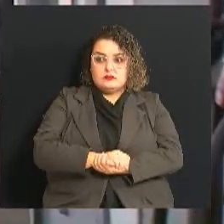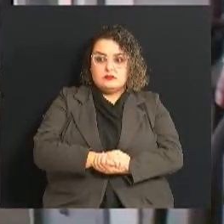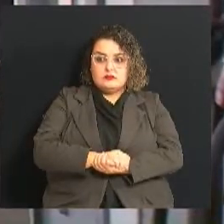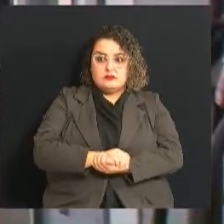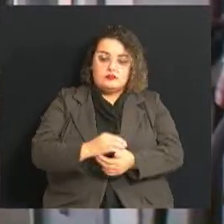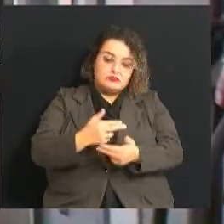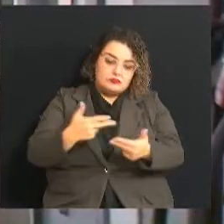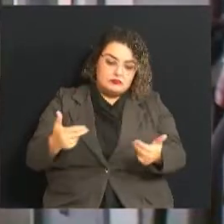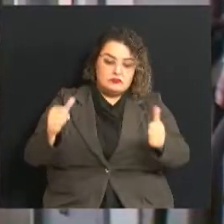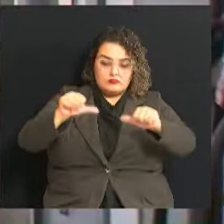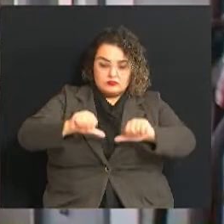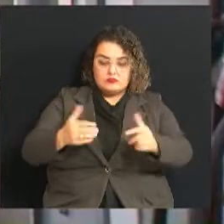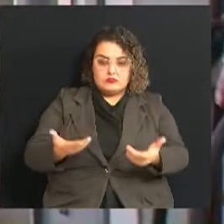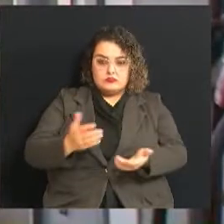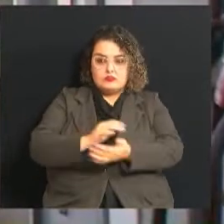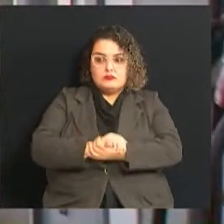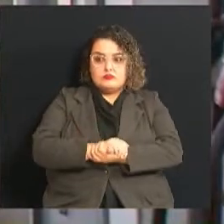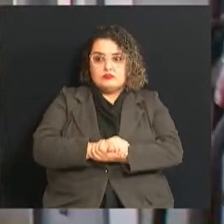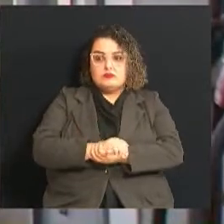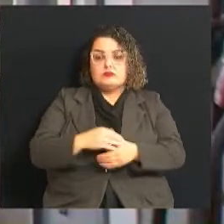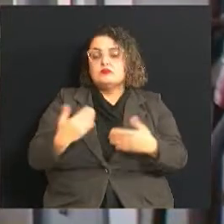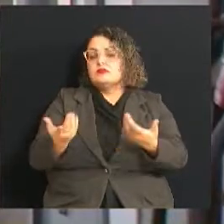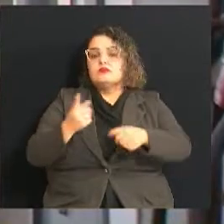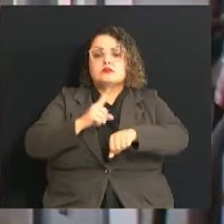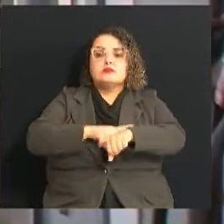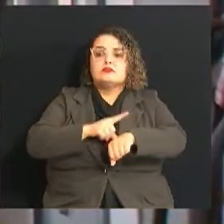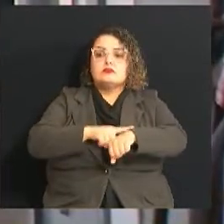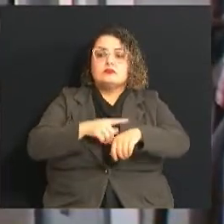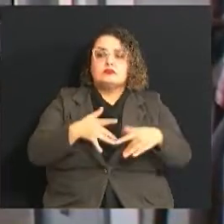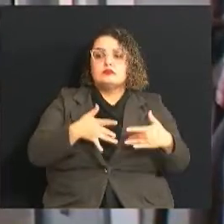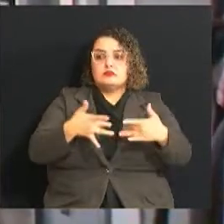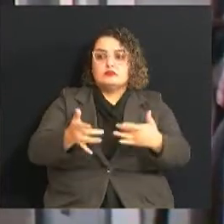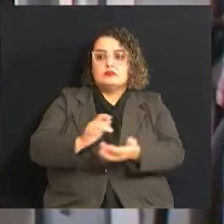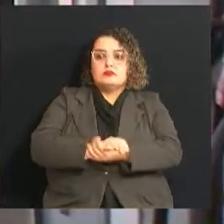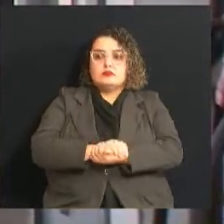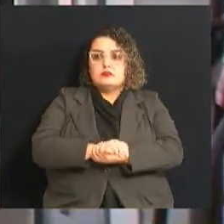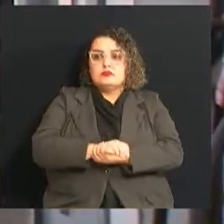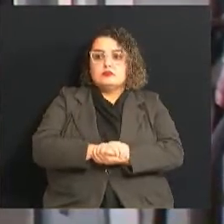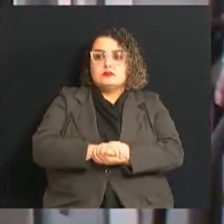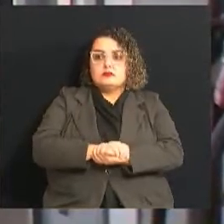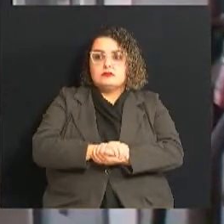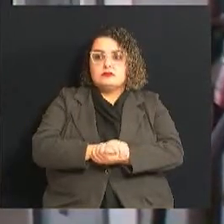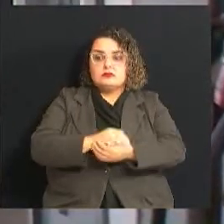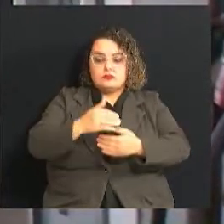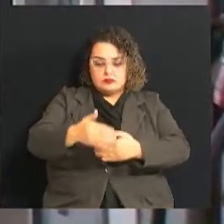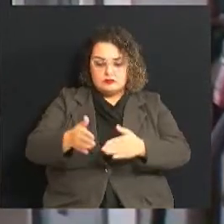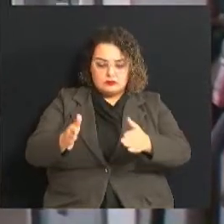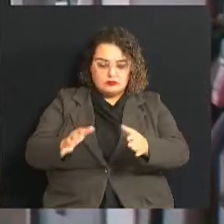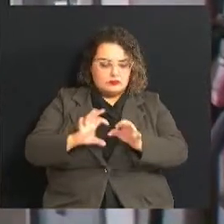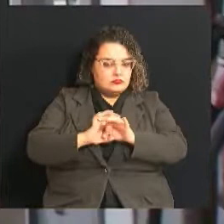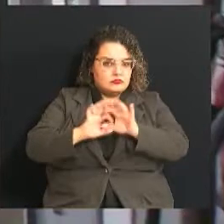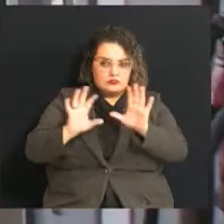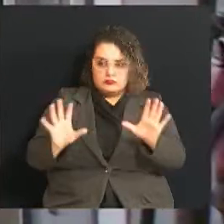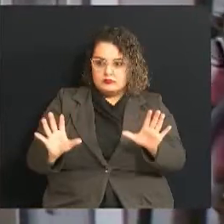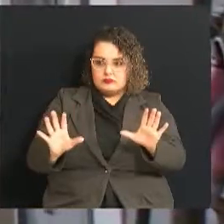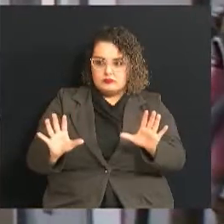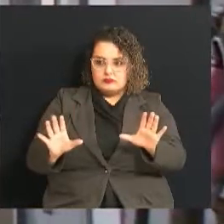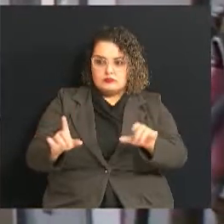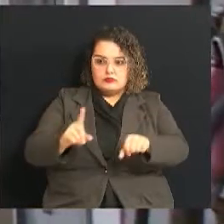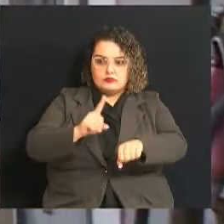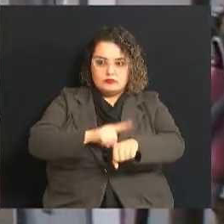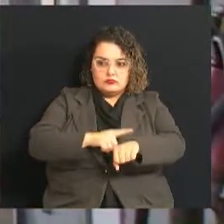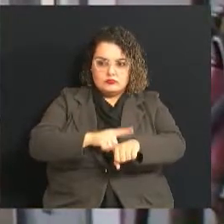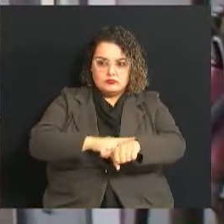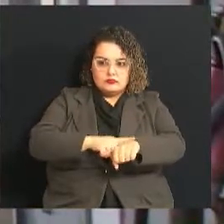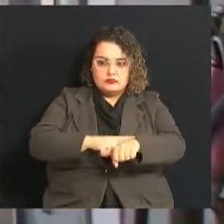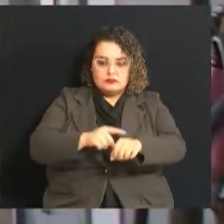né? Quais horários para as doações, Fábio? A caixa fica disponível no horário de funcionamento do